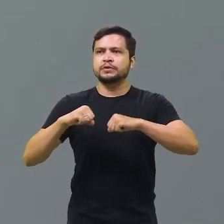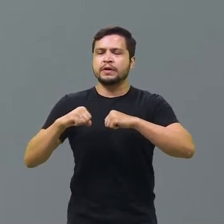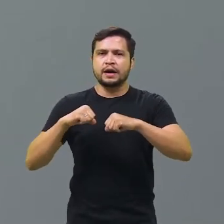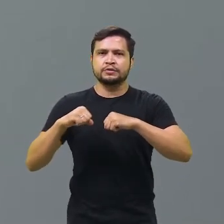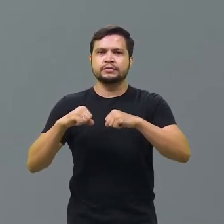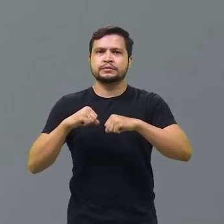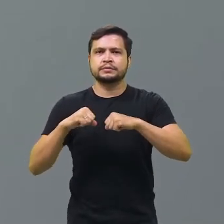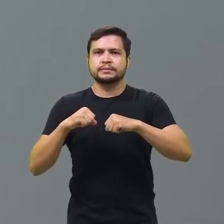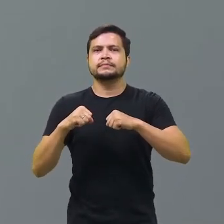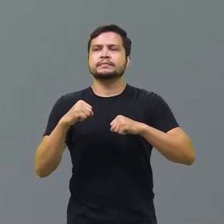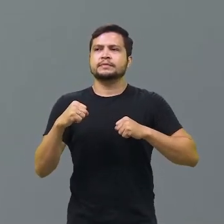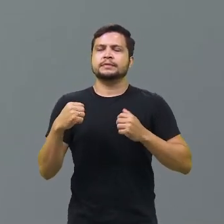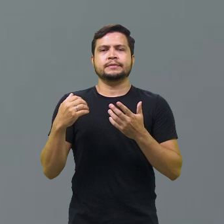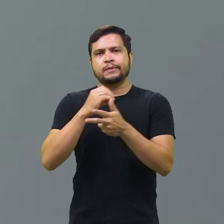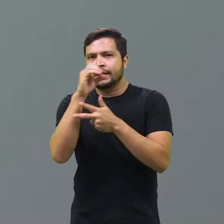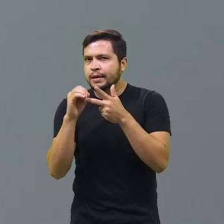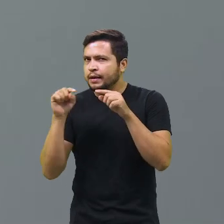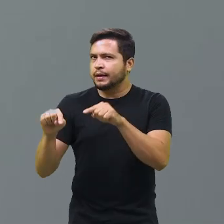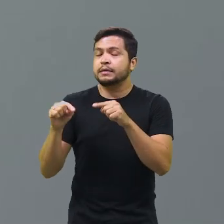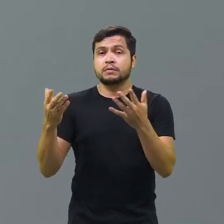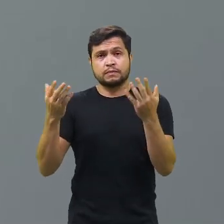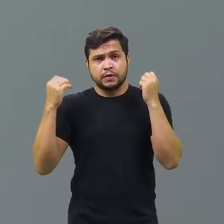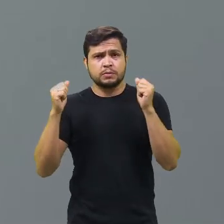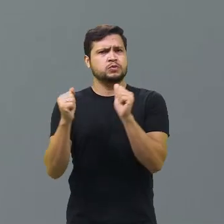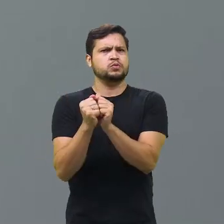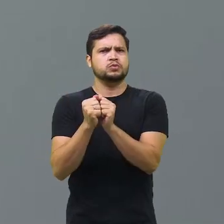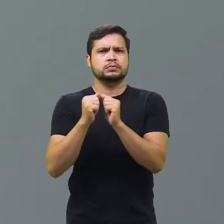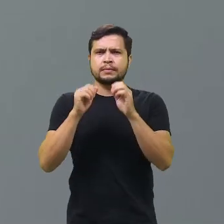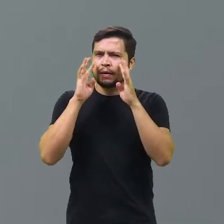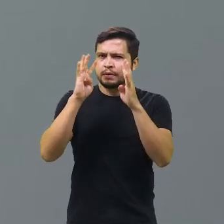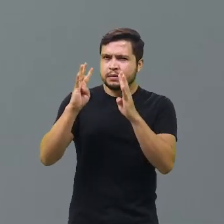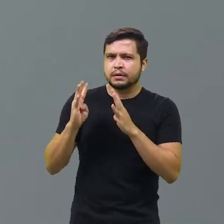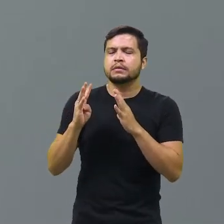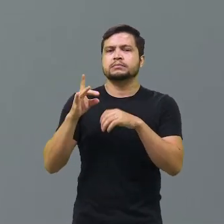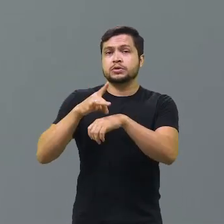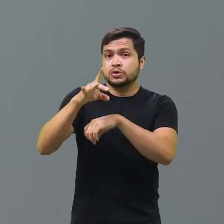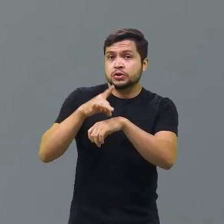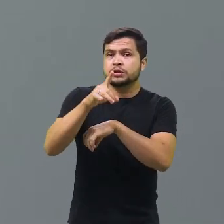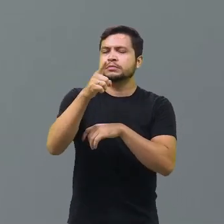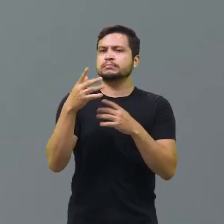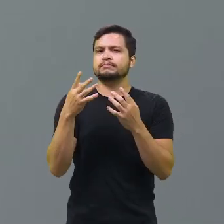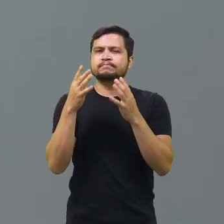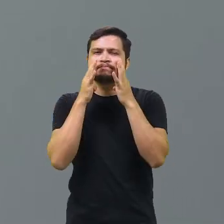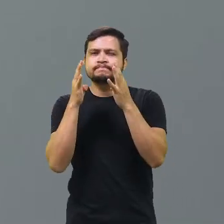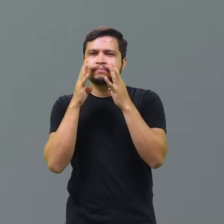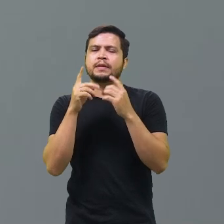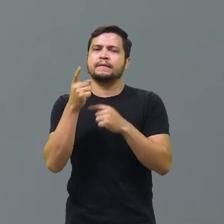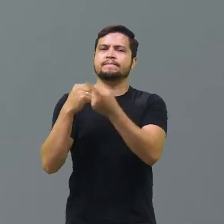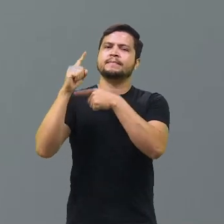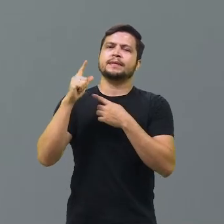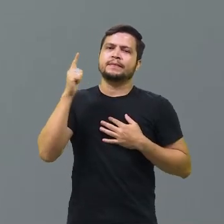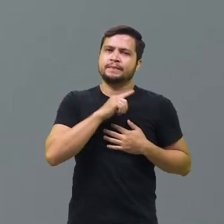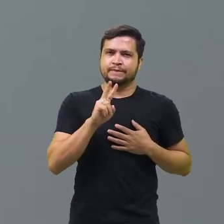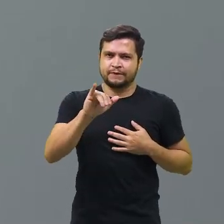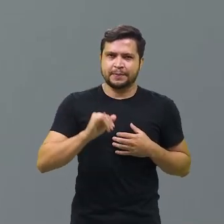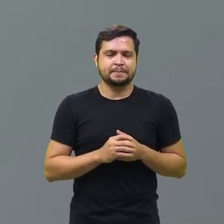esse Enem, né? E aí, foca comigo, preste atenção, capta as dicas que vai dar certo, vai ser sucesso. Então,